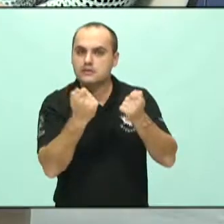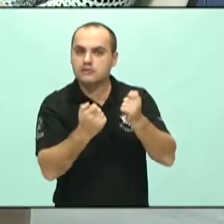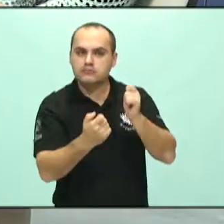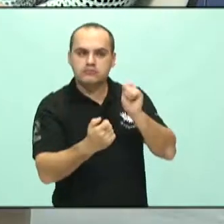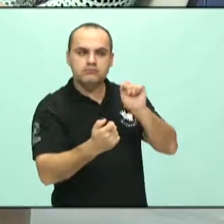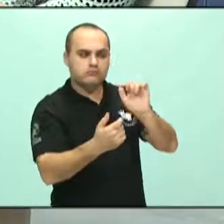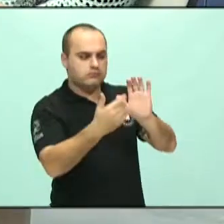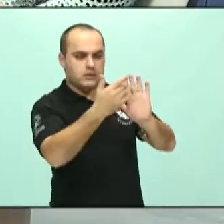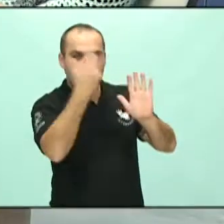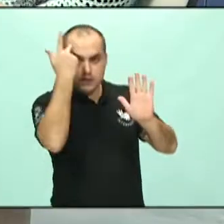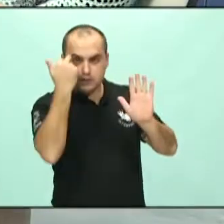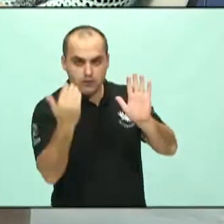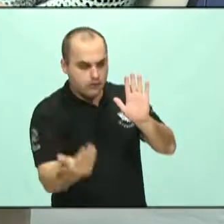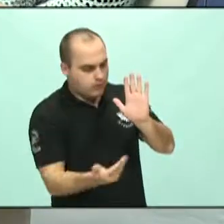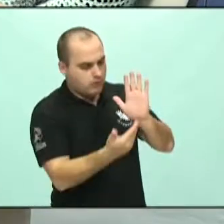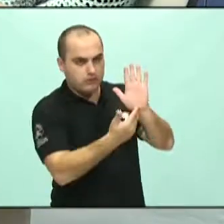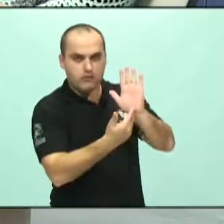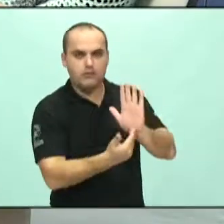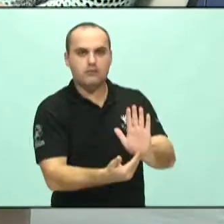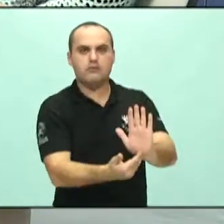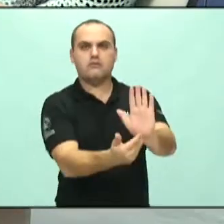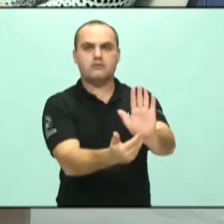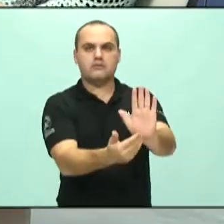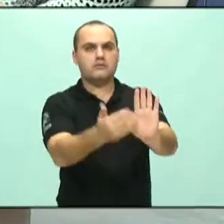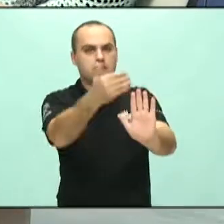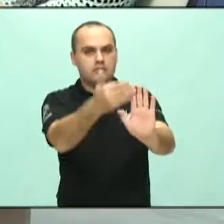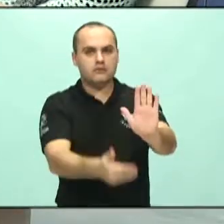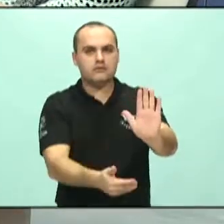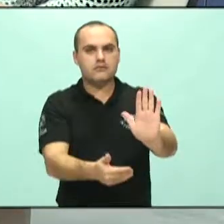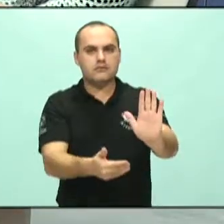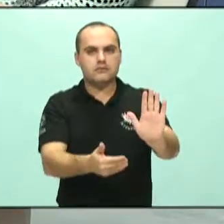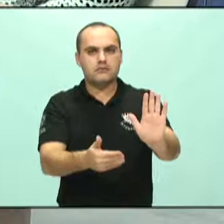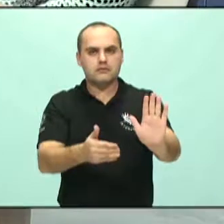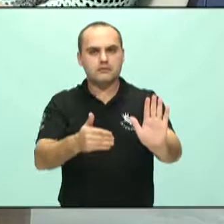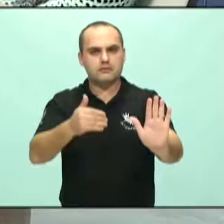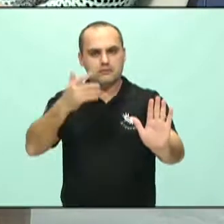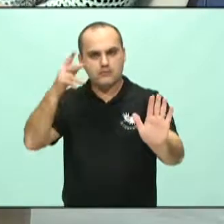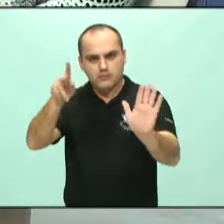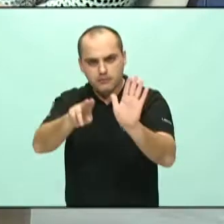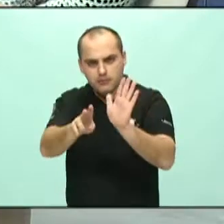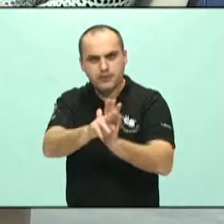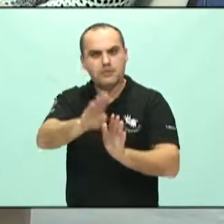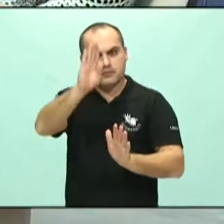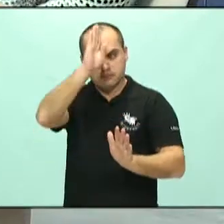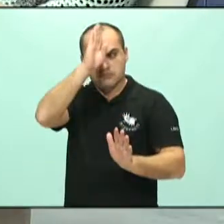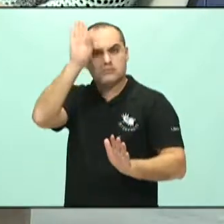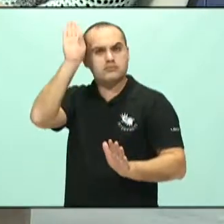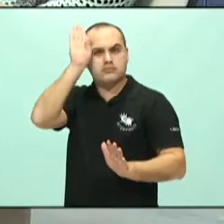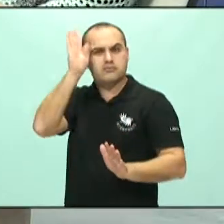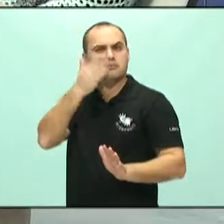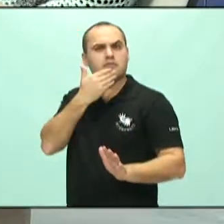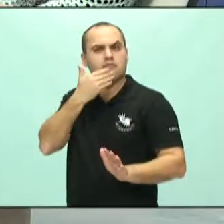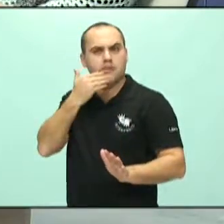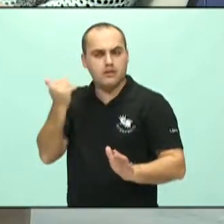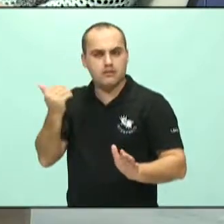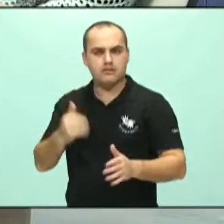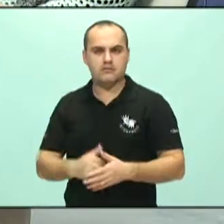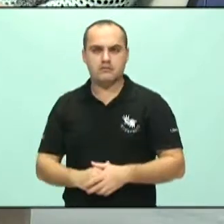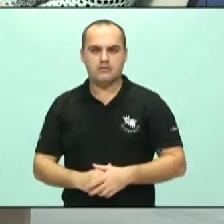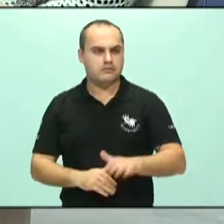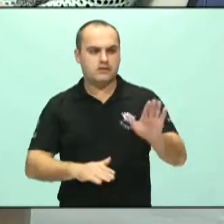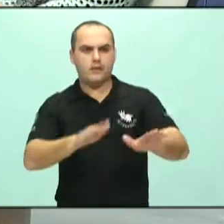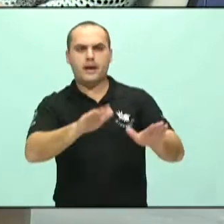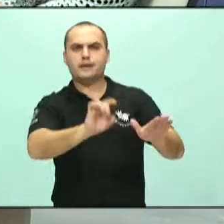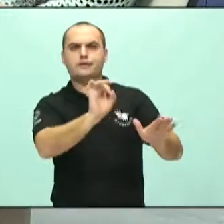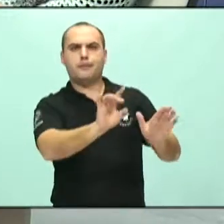mais específica e acadêmica, não tão empírica muitas vezes, né? E é isso que precisa se fazer.